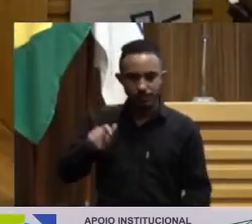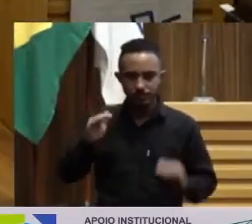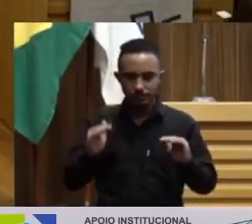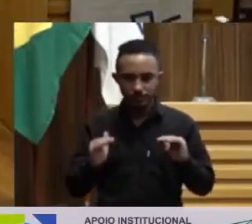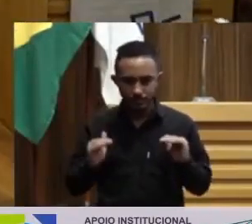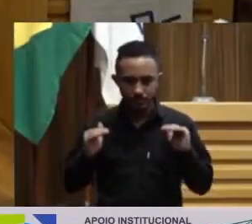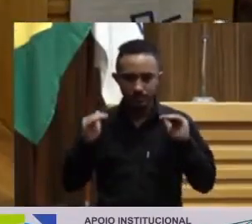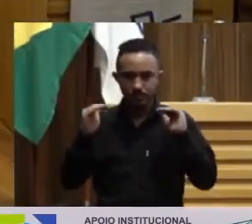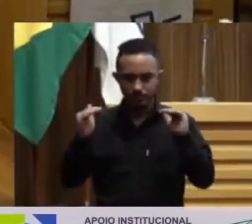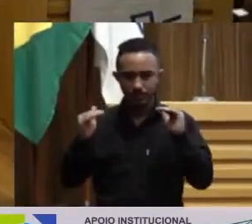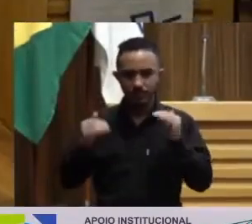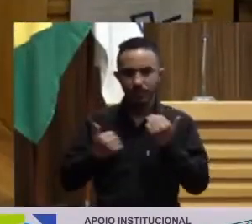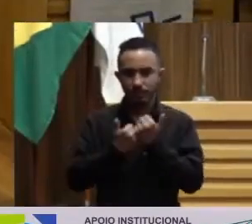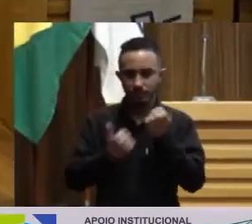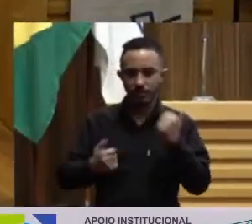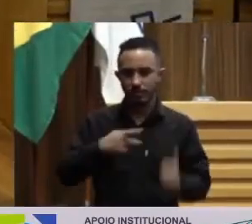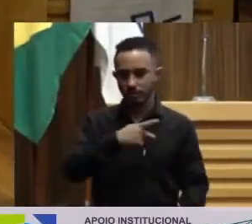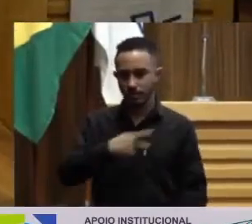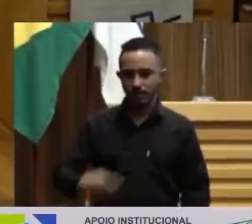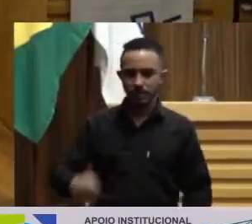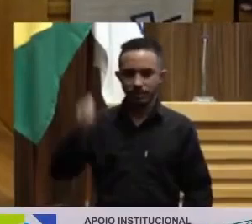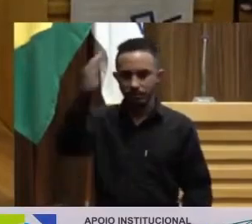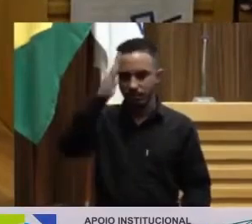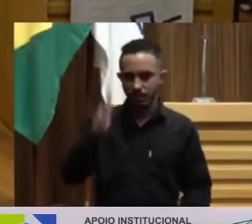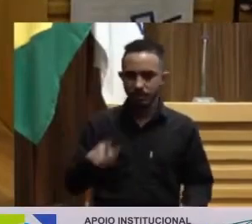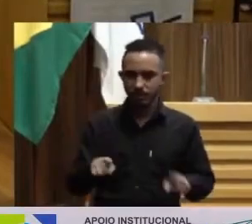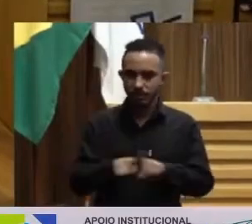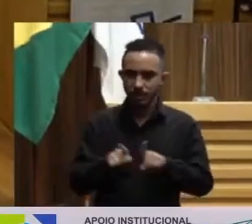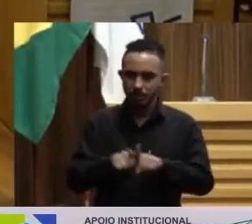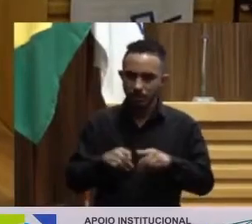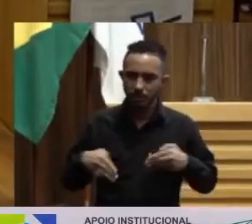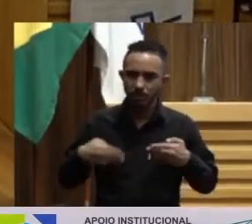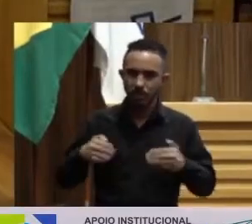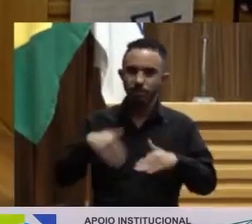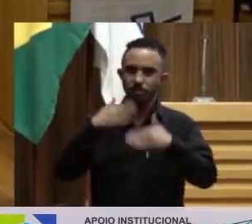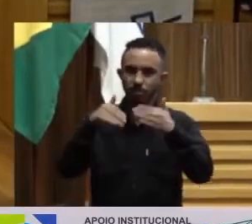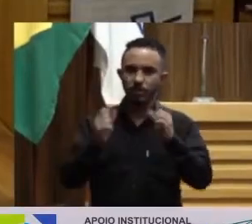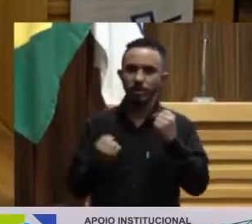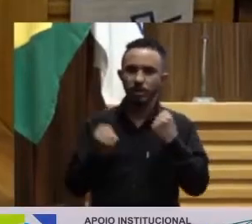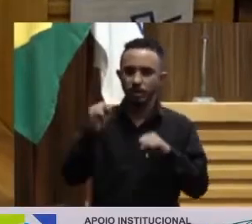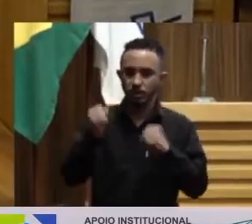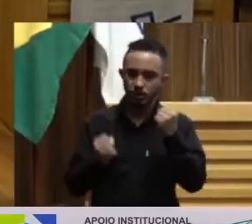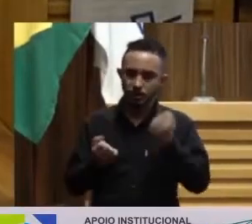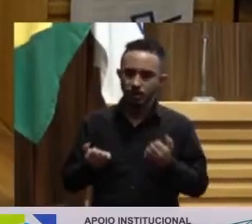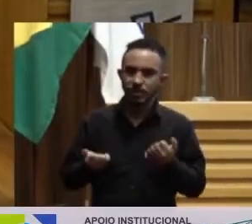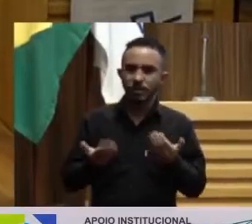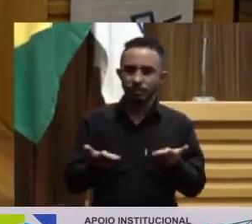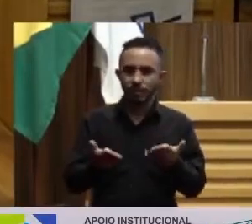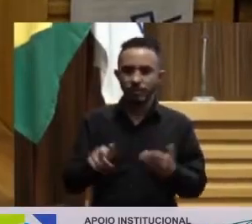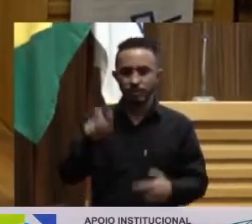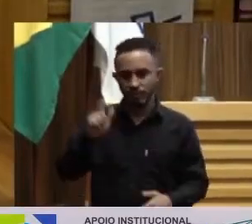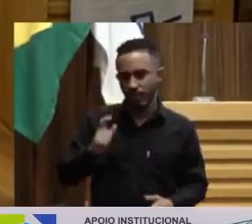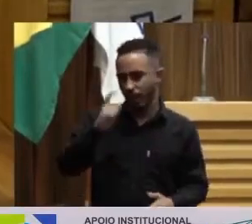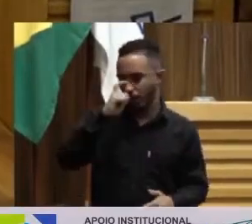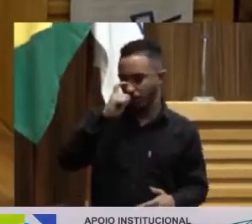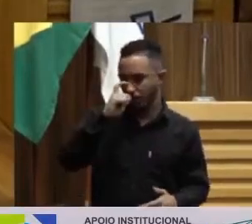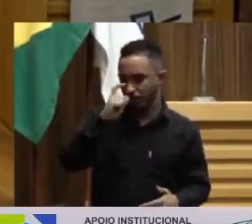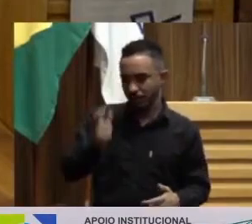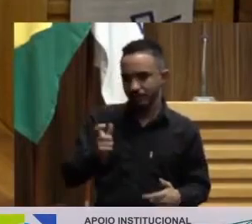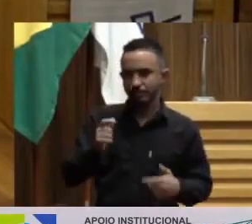excelentíssimo senhor vice-presidente da República e ministro do Desenvolvimento, Indústria, Comércio e Serviços, Geraldo Alckmin.